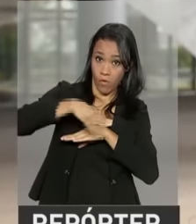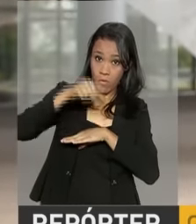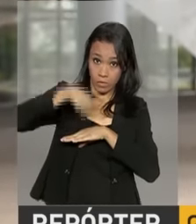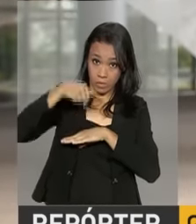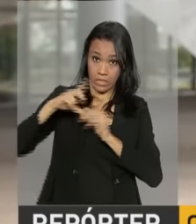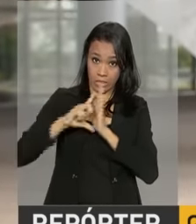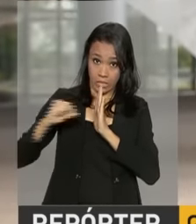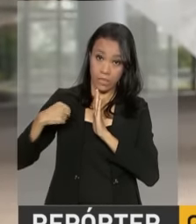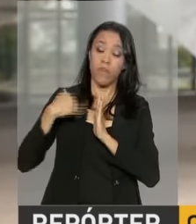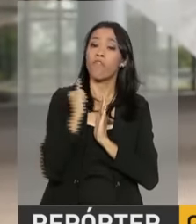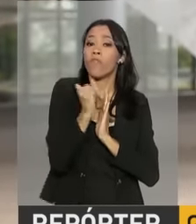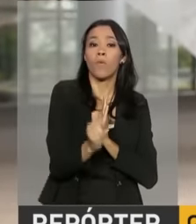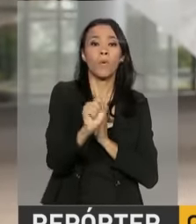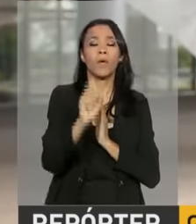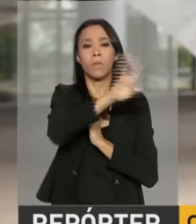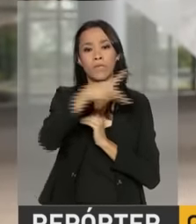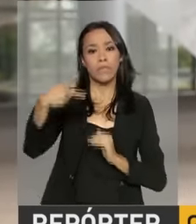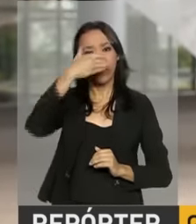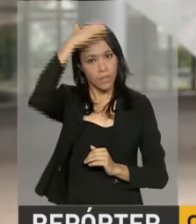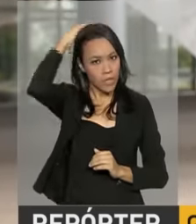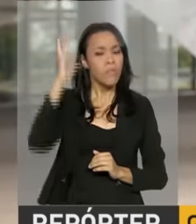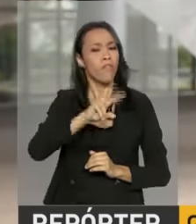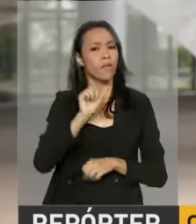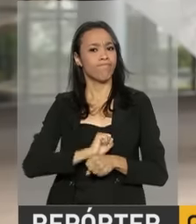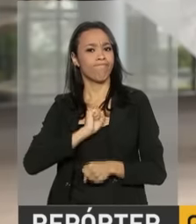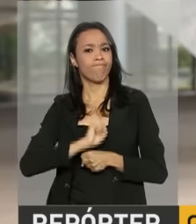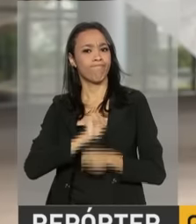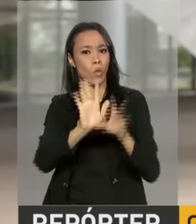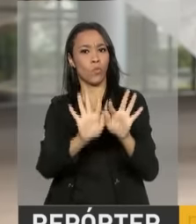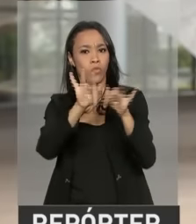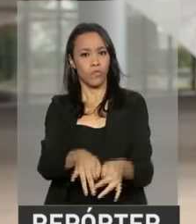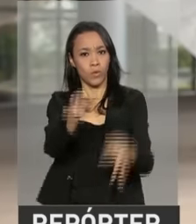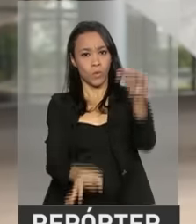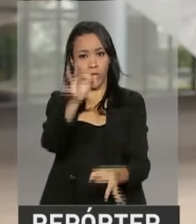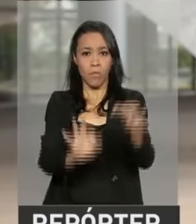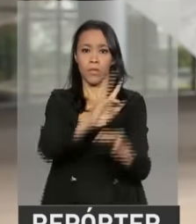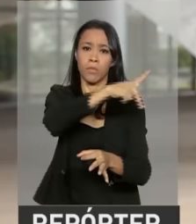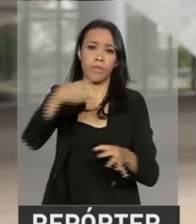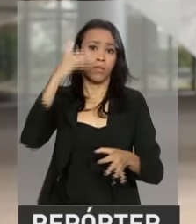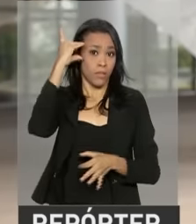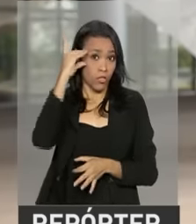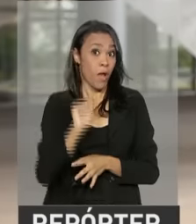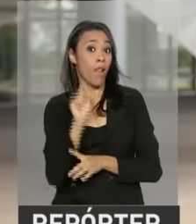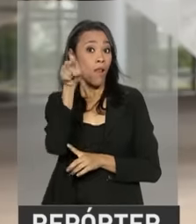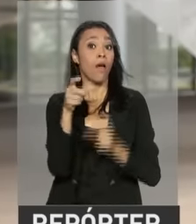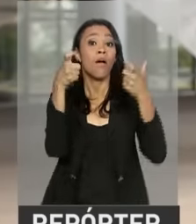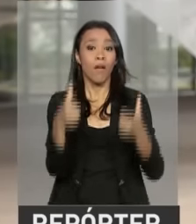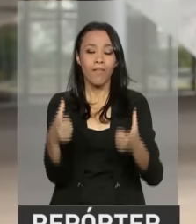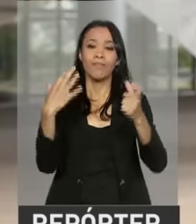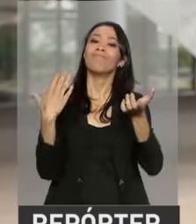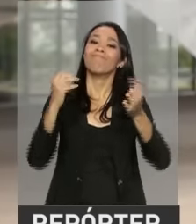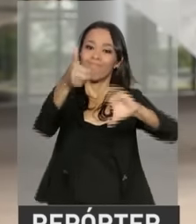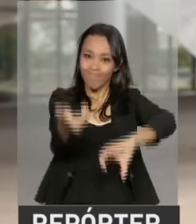república o presidente em exercício Michel Temer vai aguardar o fim do julgamento da presidenta afastada Dilma russeff lá no Congresso para